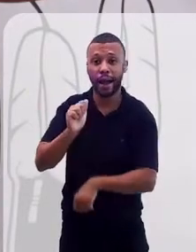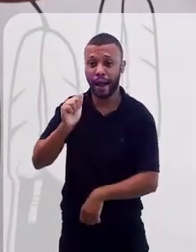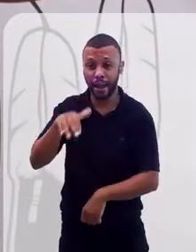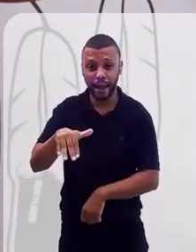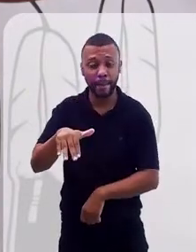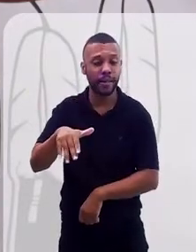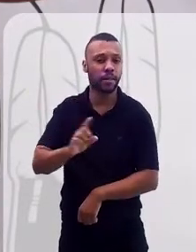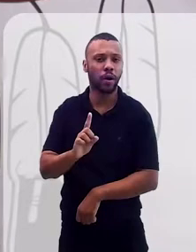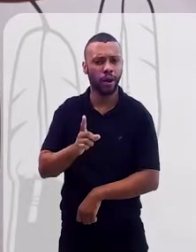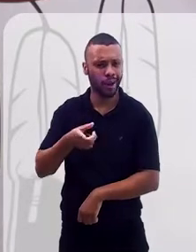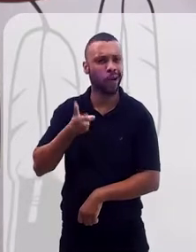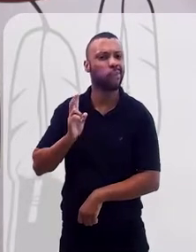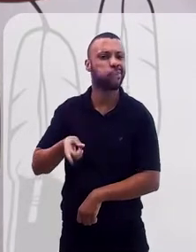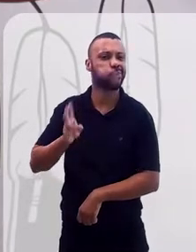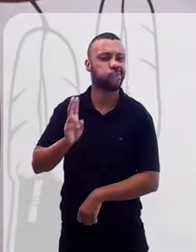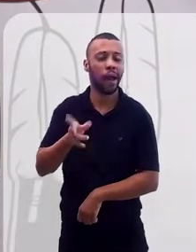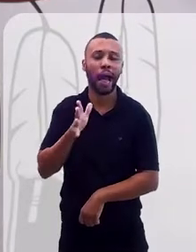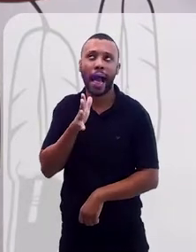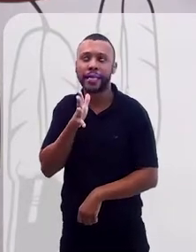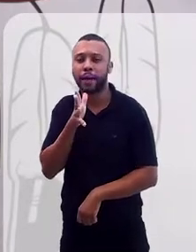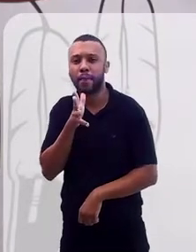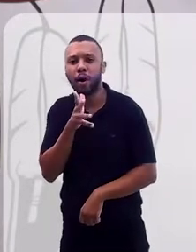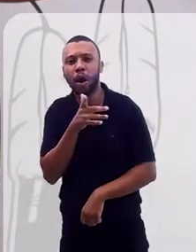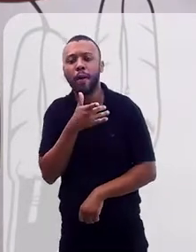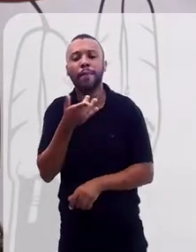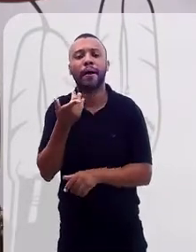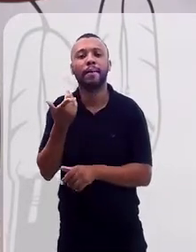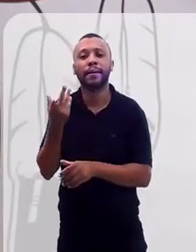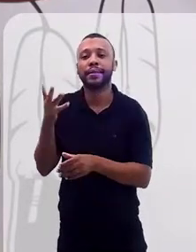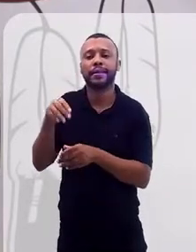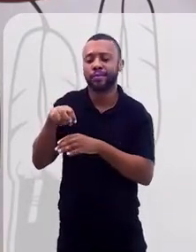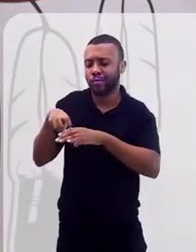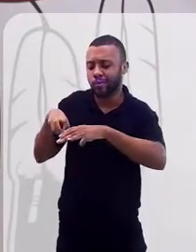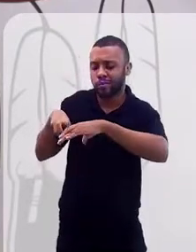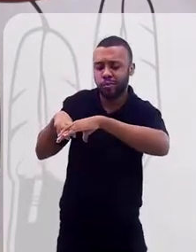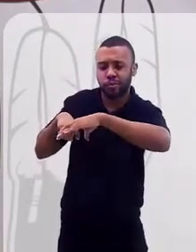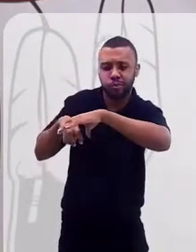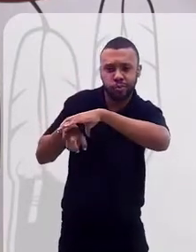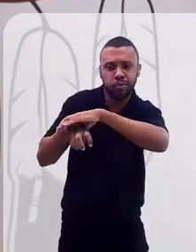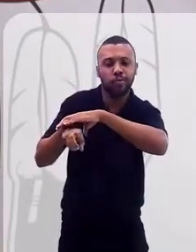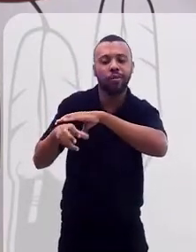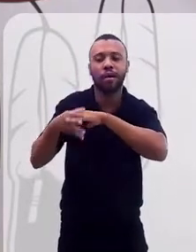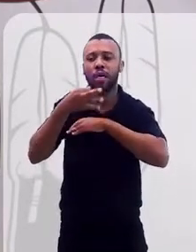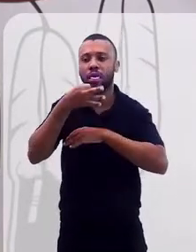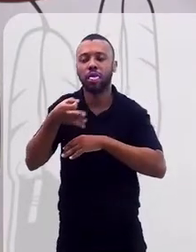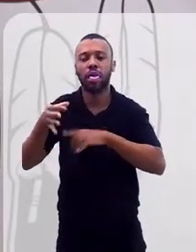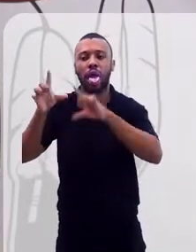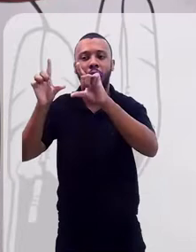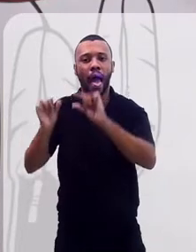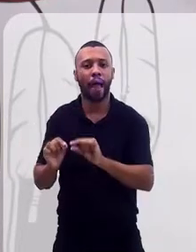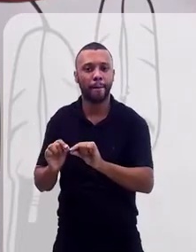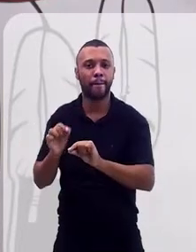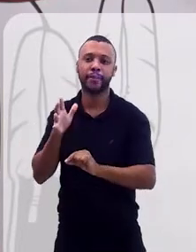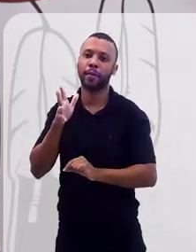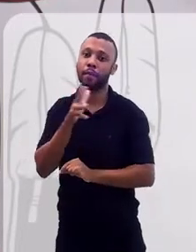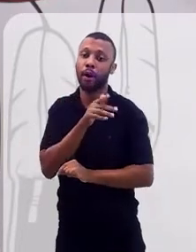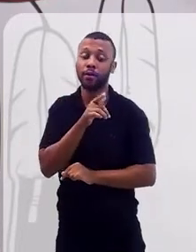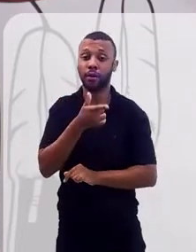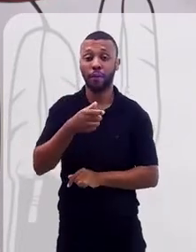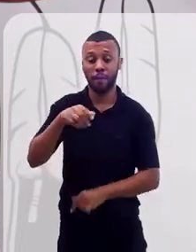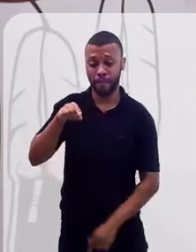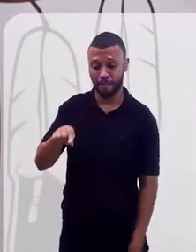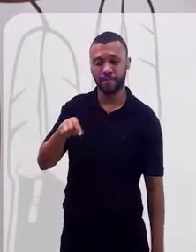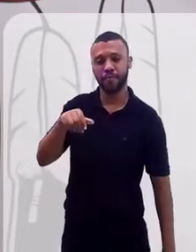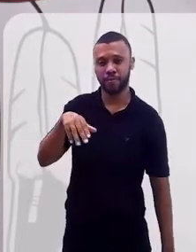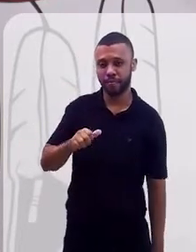a FM. A AM não. Ela demora mais para acabar dentro de um túnel, né? Então o maracá, ele